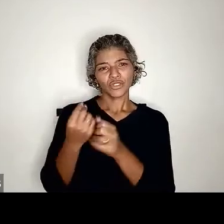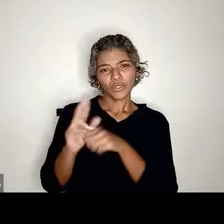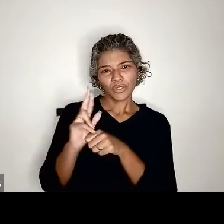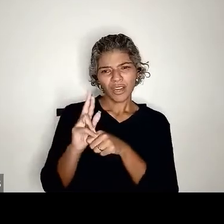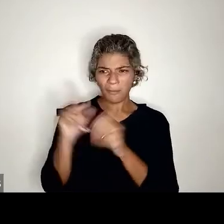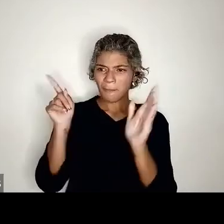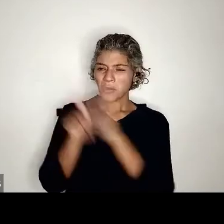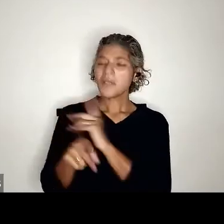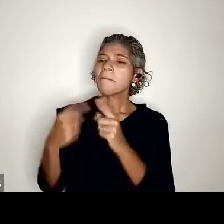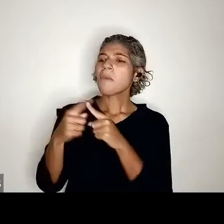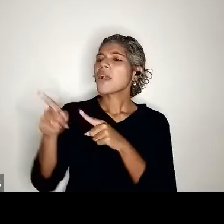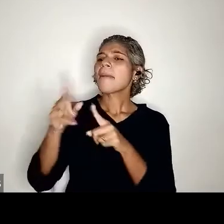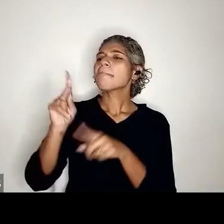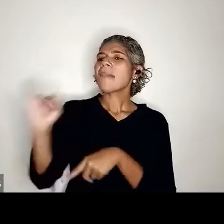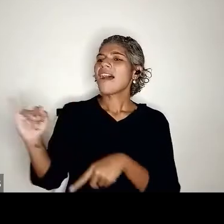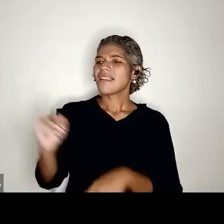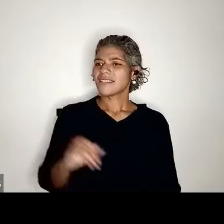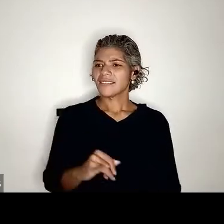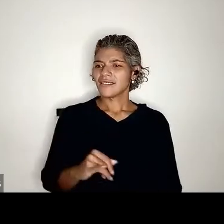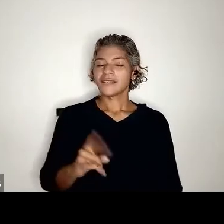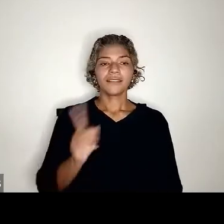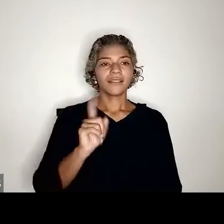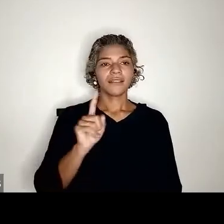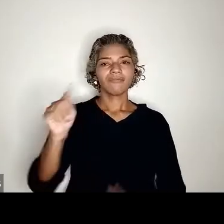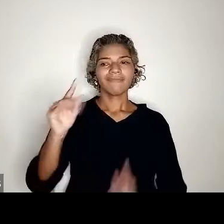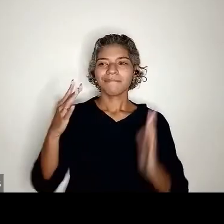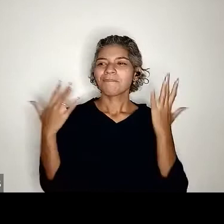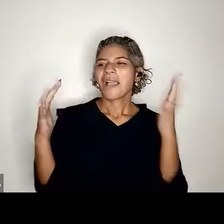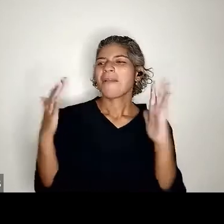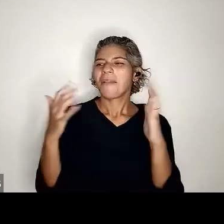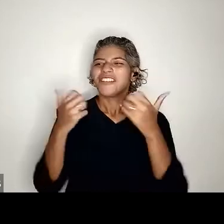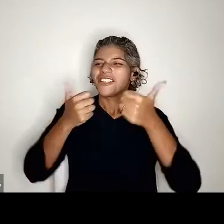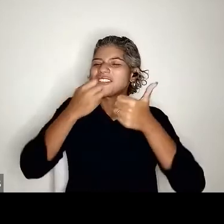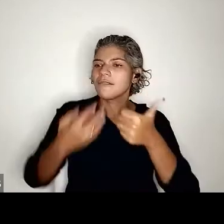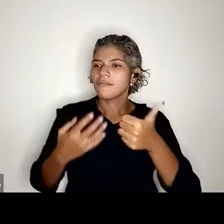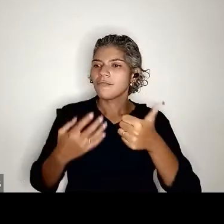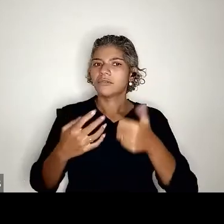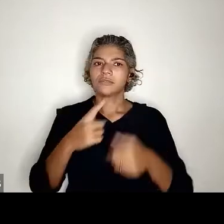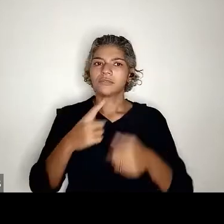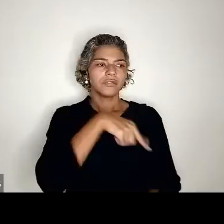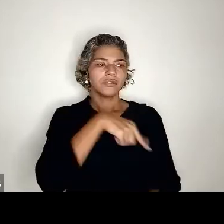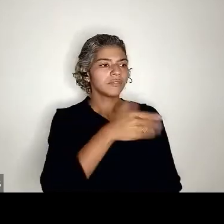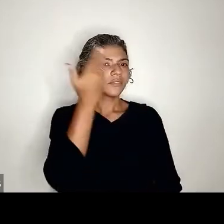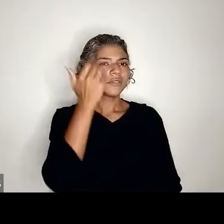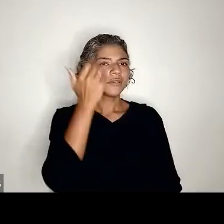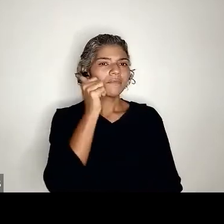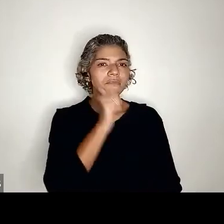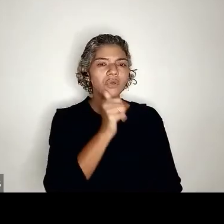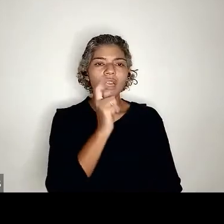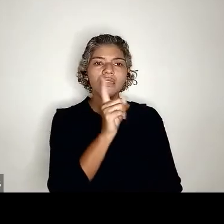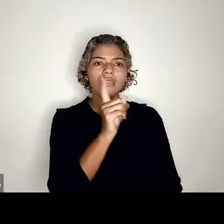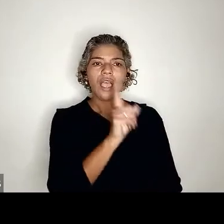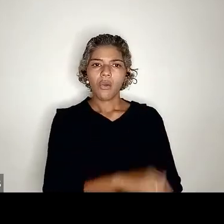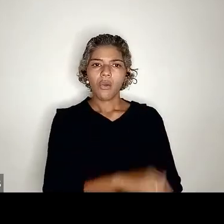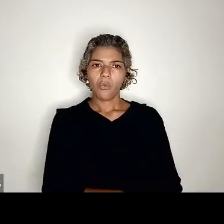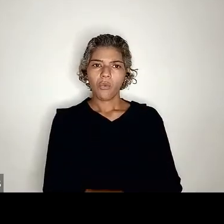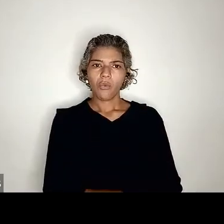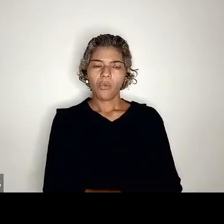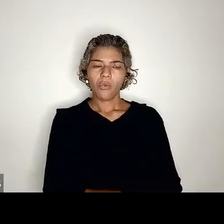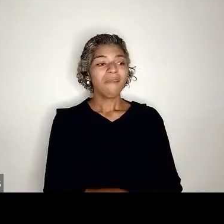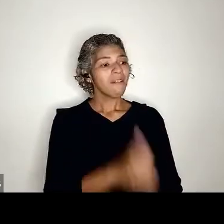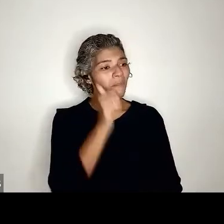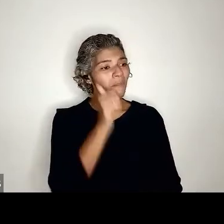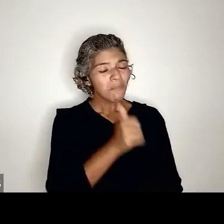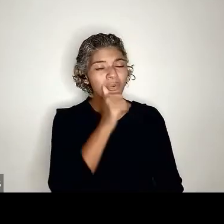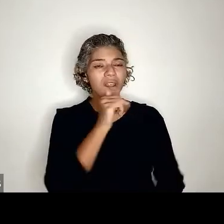para... Nós não. Nós temos que nos retirar do ambiente acadêmico, né? Até porque temos ali a dimensão, enfim,